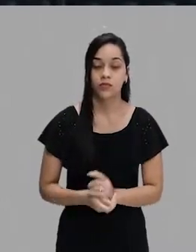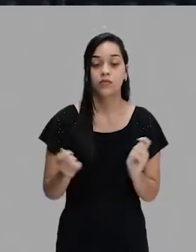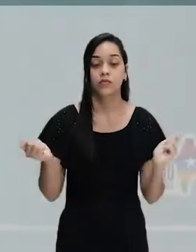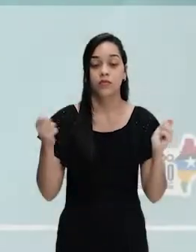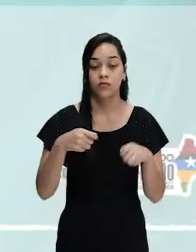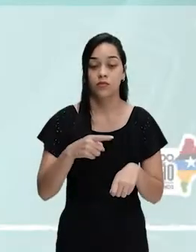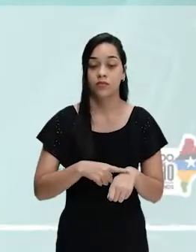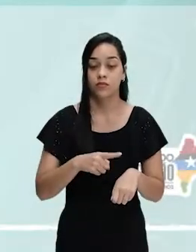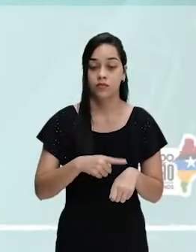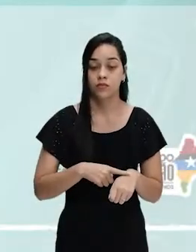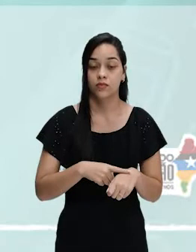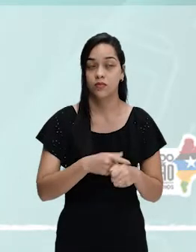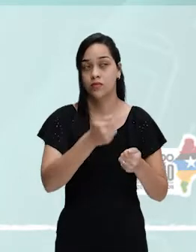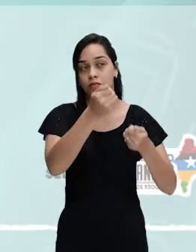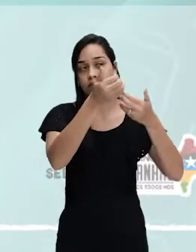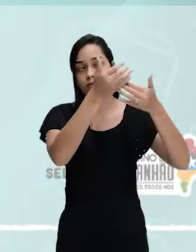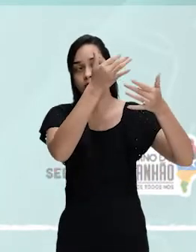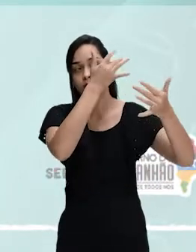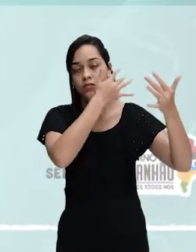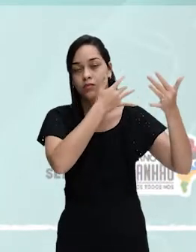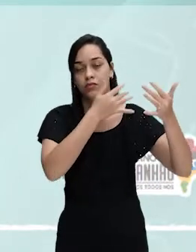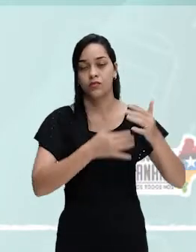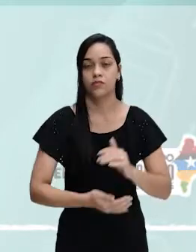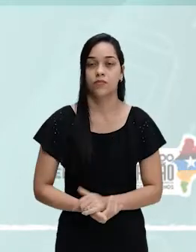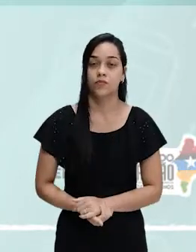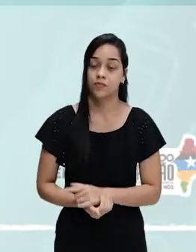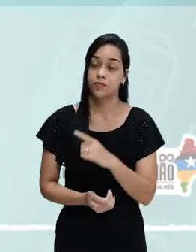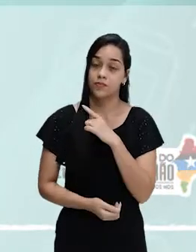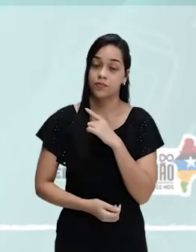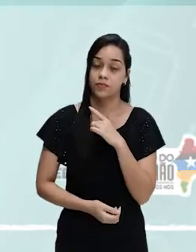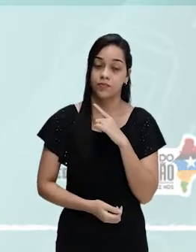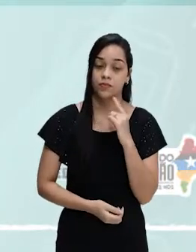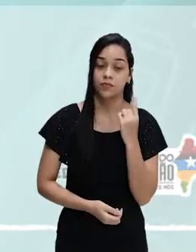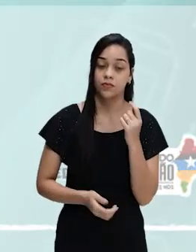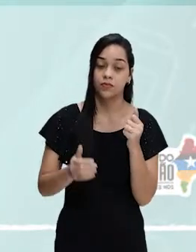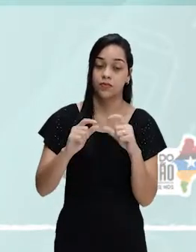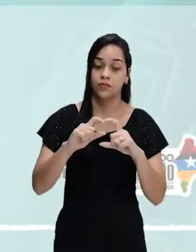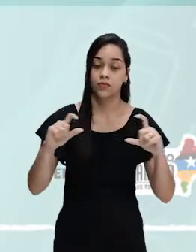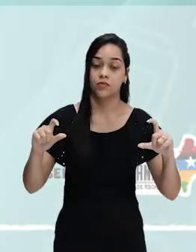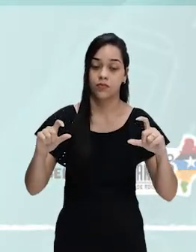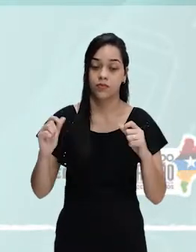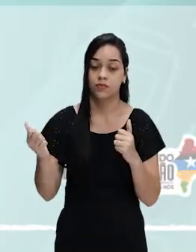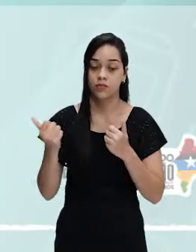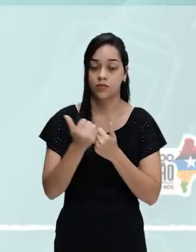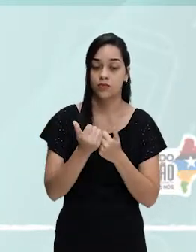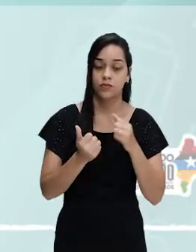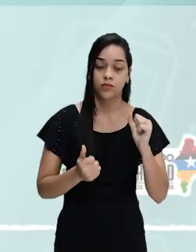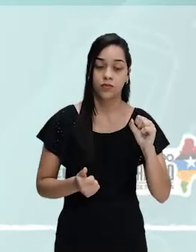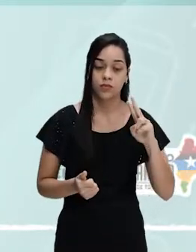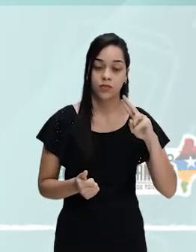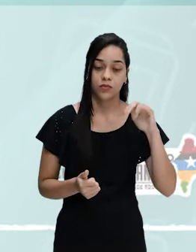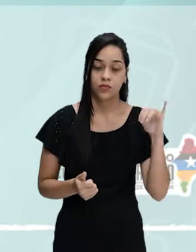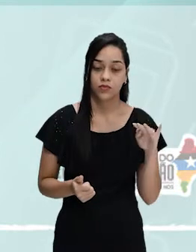É provável que o tempo faça a ilusão recuar. Eu tenho uma oração no lugar do sujeito.